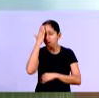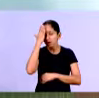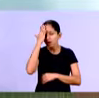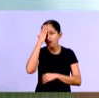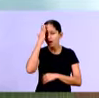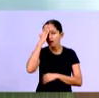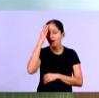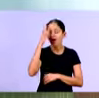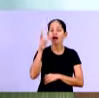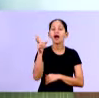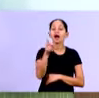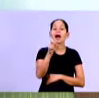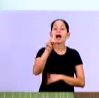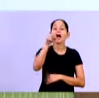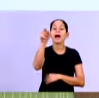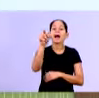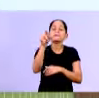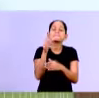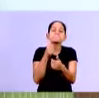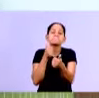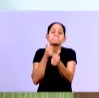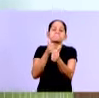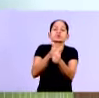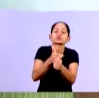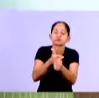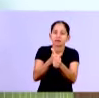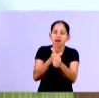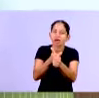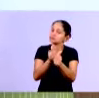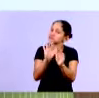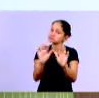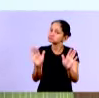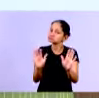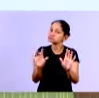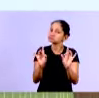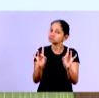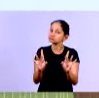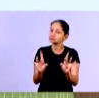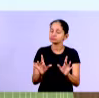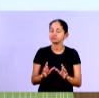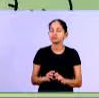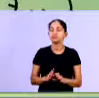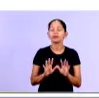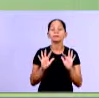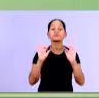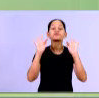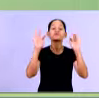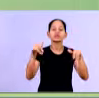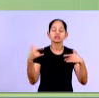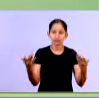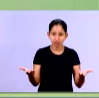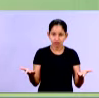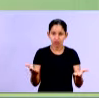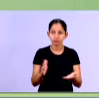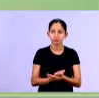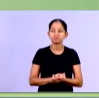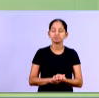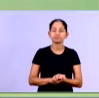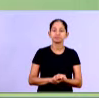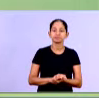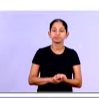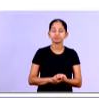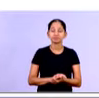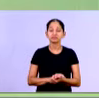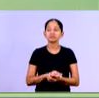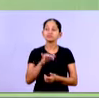nomenclatura aproximadamente, ou seja, um valor mais próximo. E por fim, o nosso